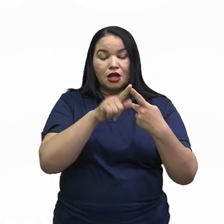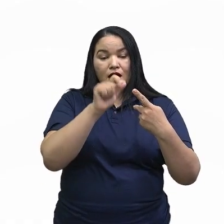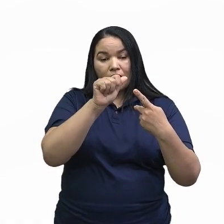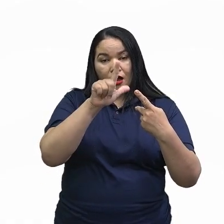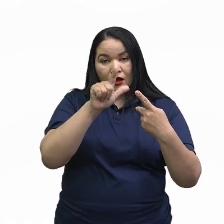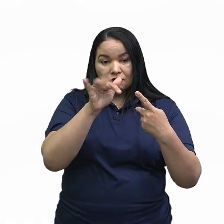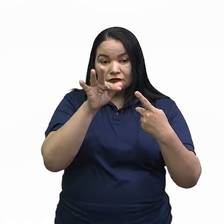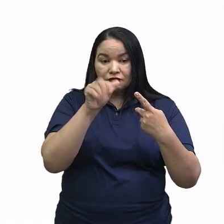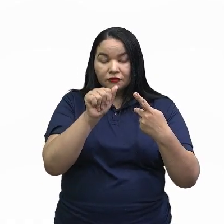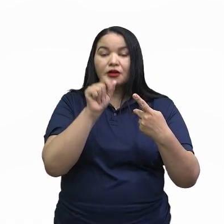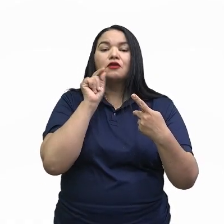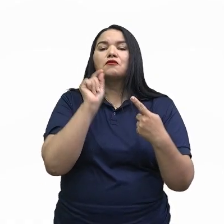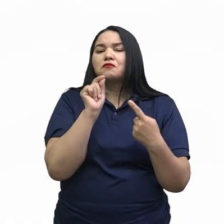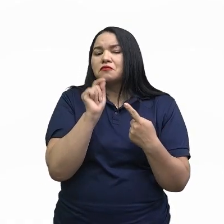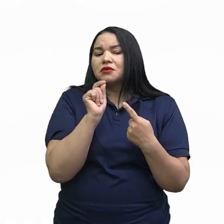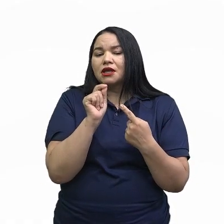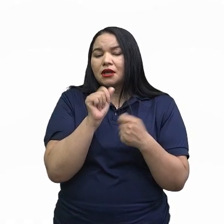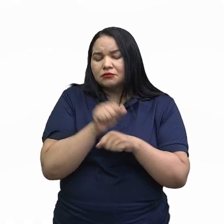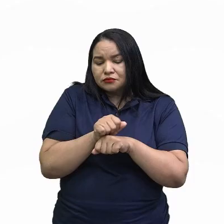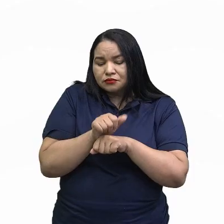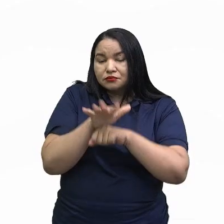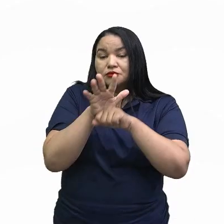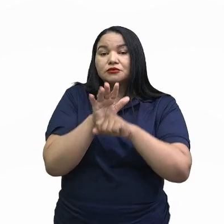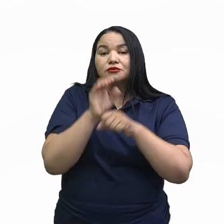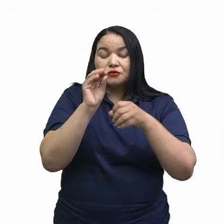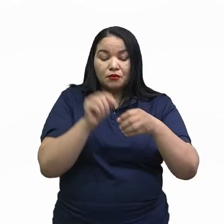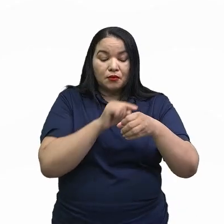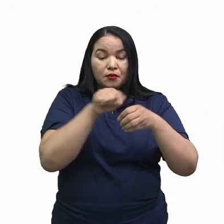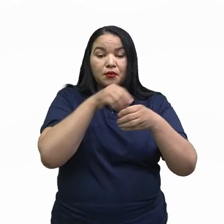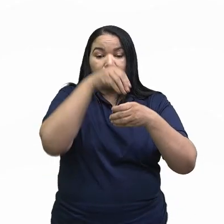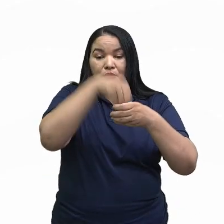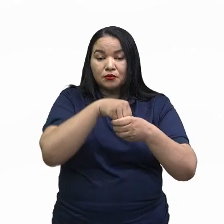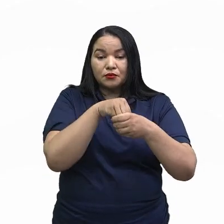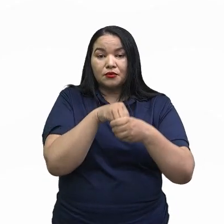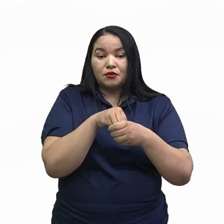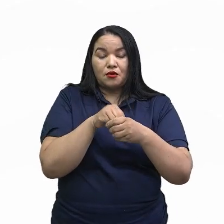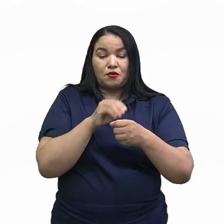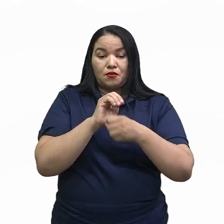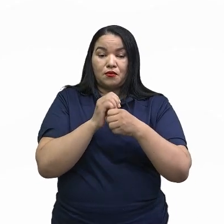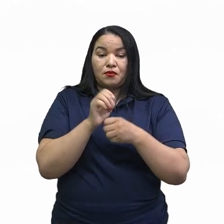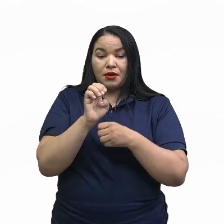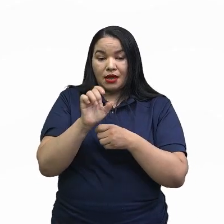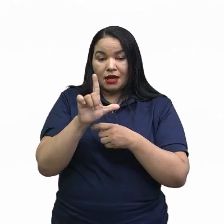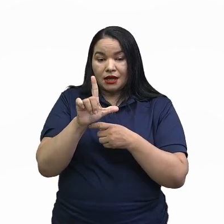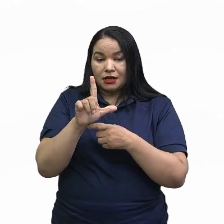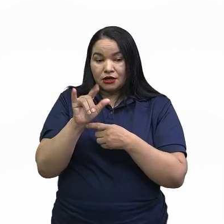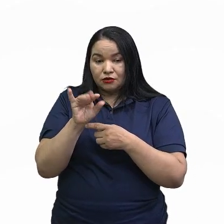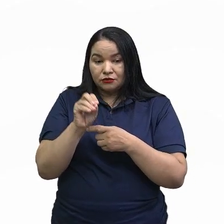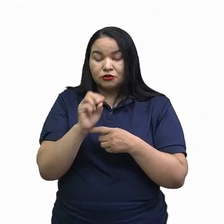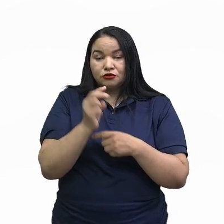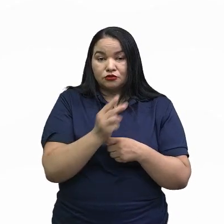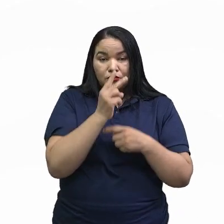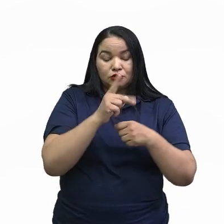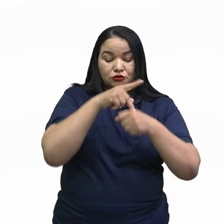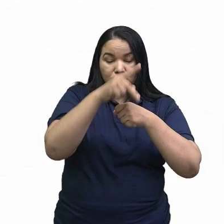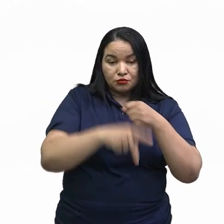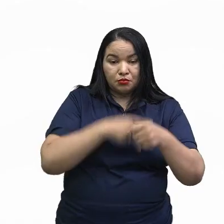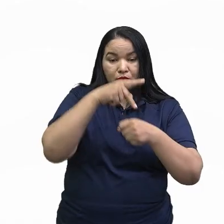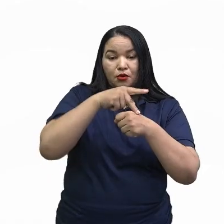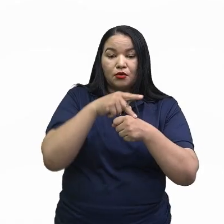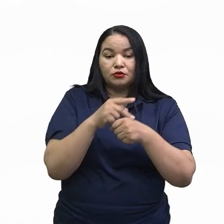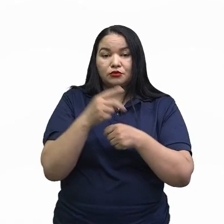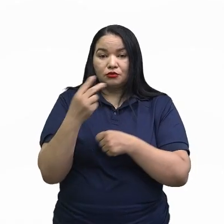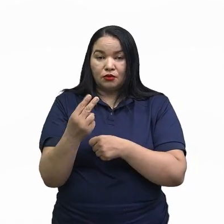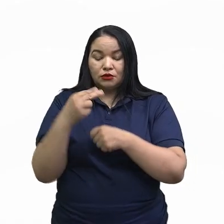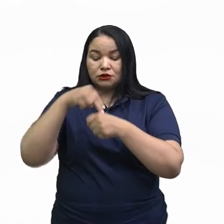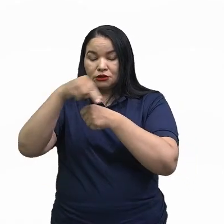partícula alfa é aquela que emite núcleos de hélio, ou seja, 2 prótons e 2 nêutrons, tá? E ela